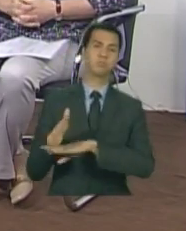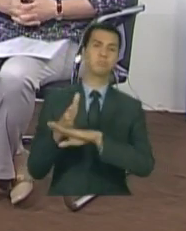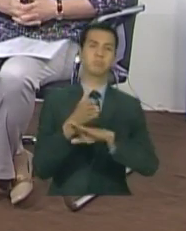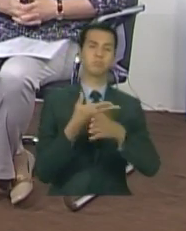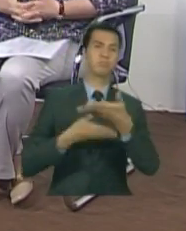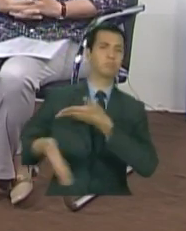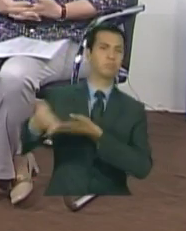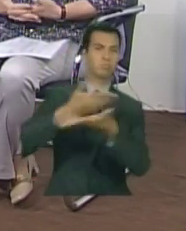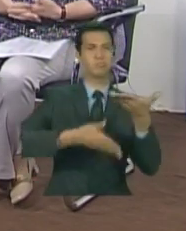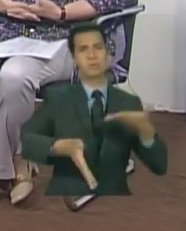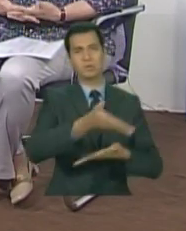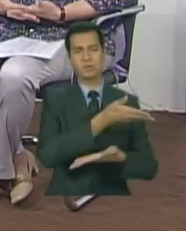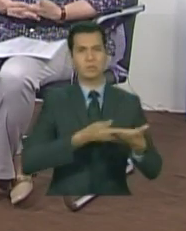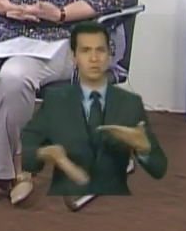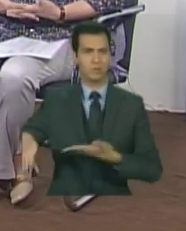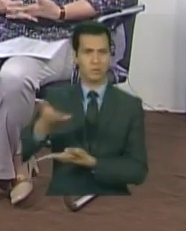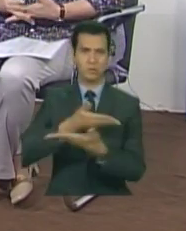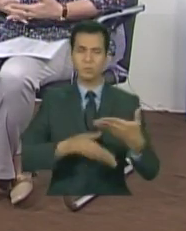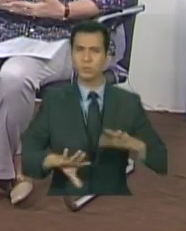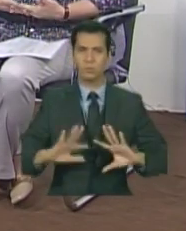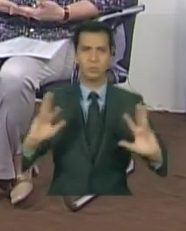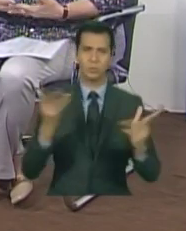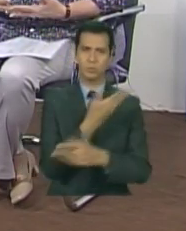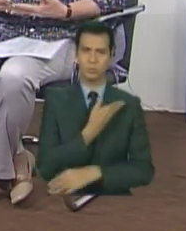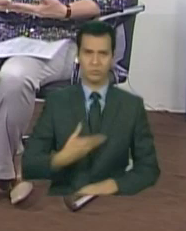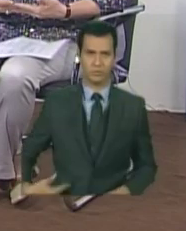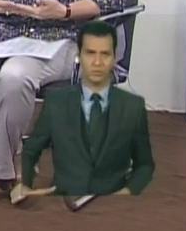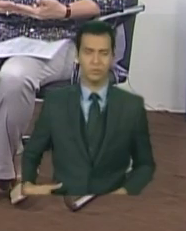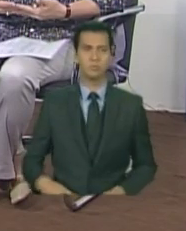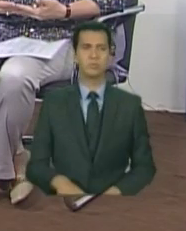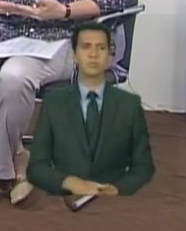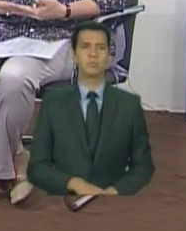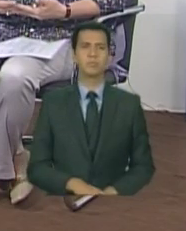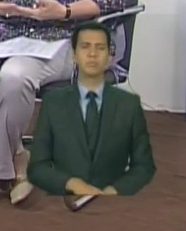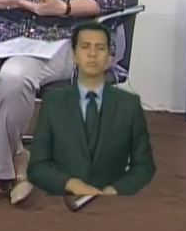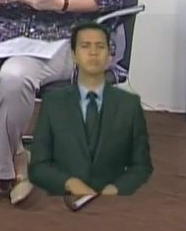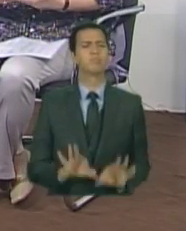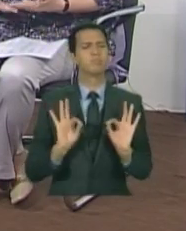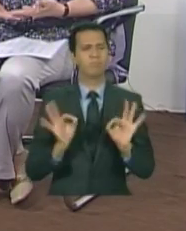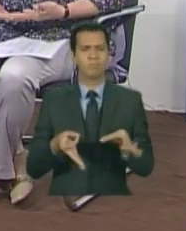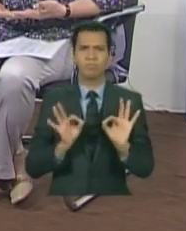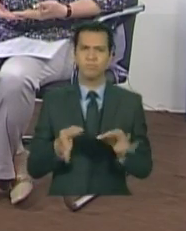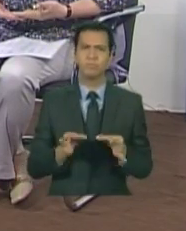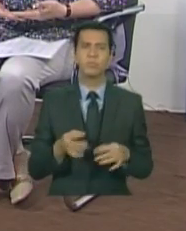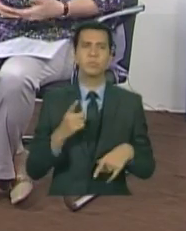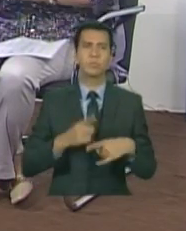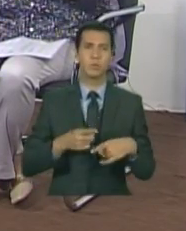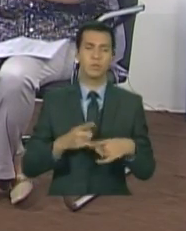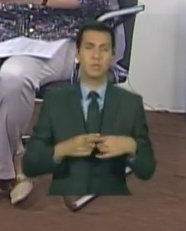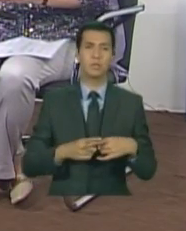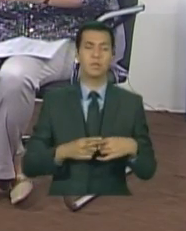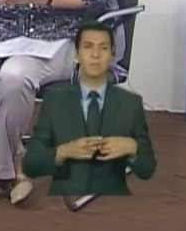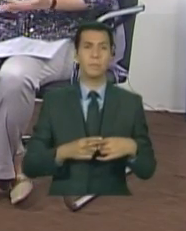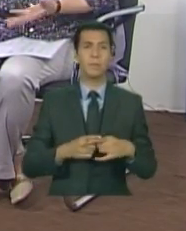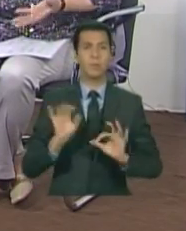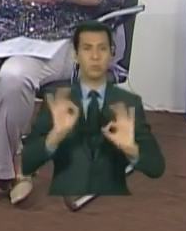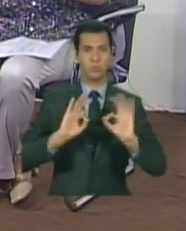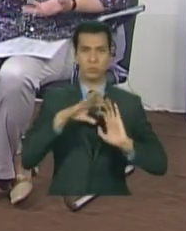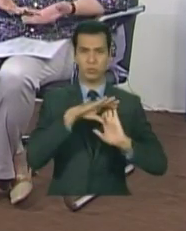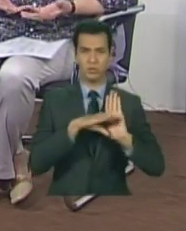Sim. De forma... Com certeza, porque assim, a intersetorialidade do plano,